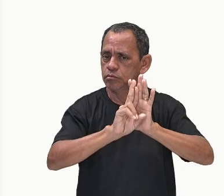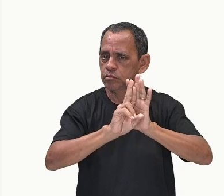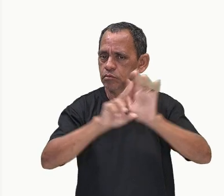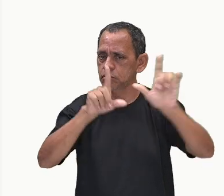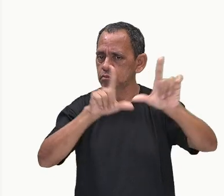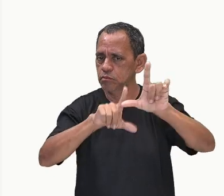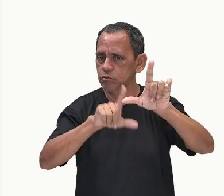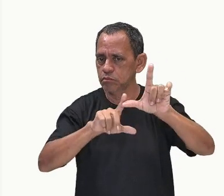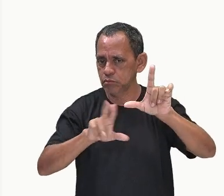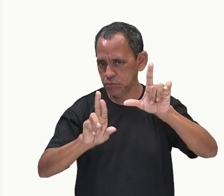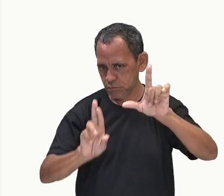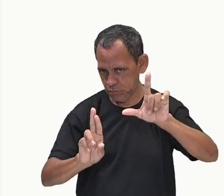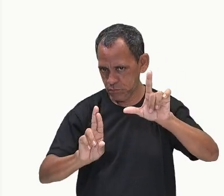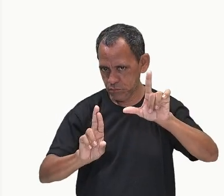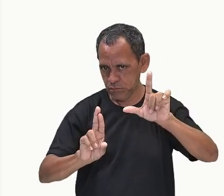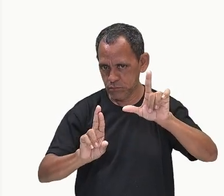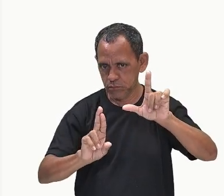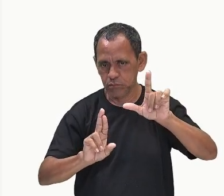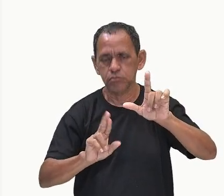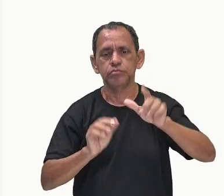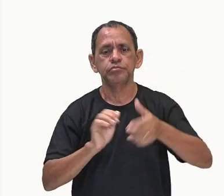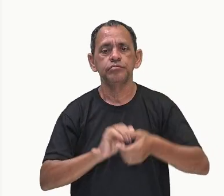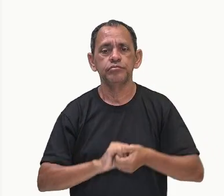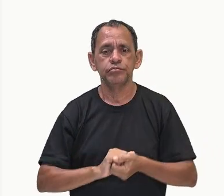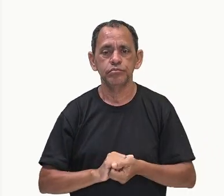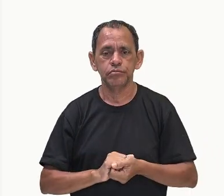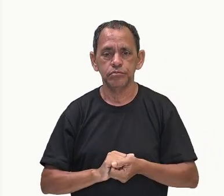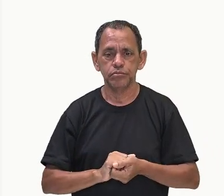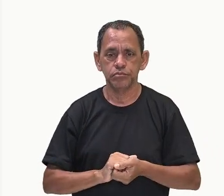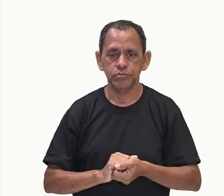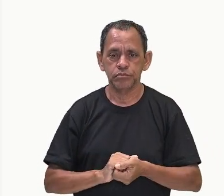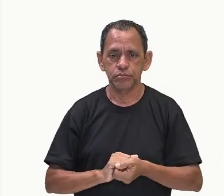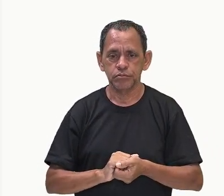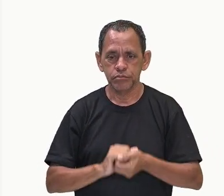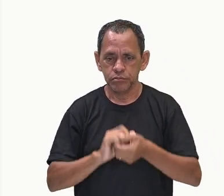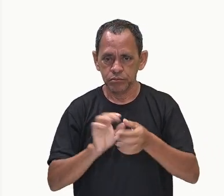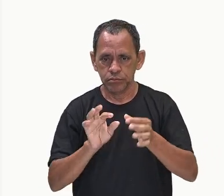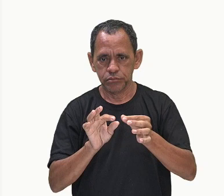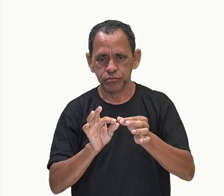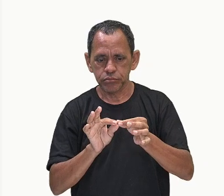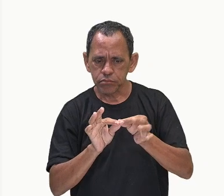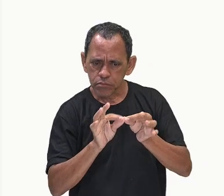raio da base, tá? Que vai medir 1 centímetro.